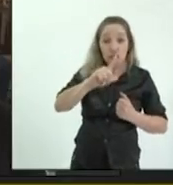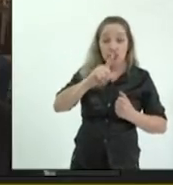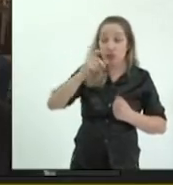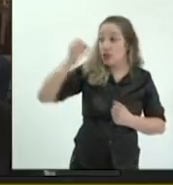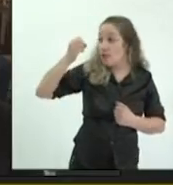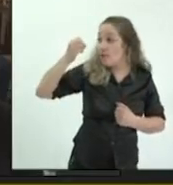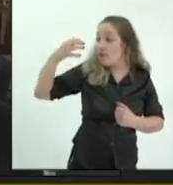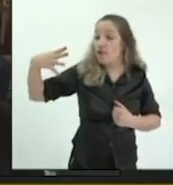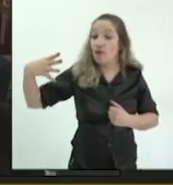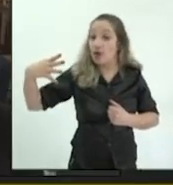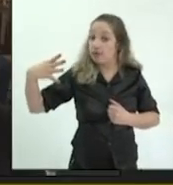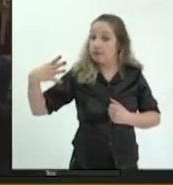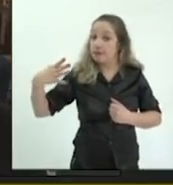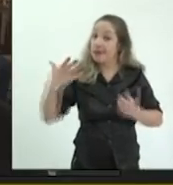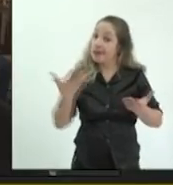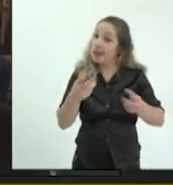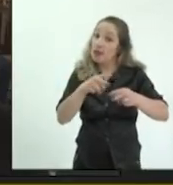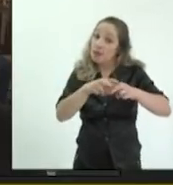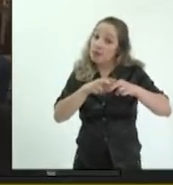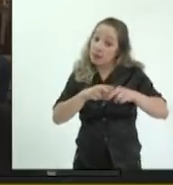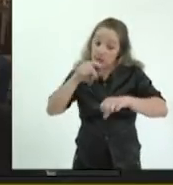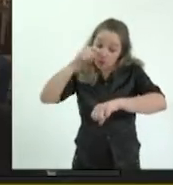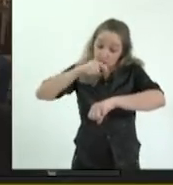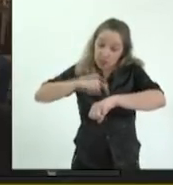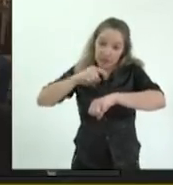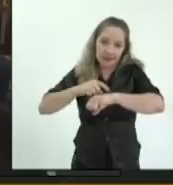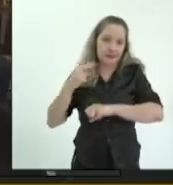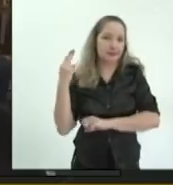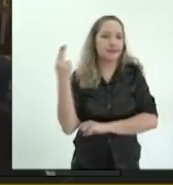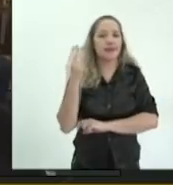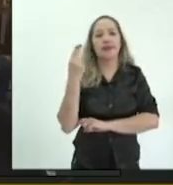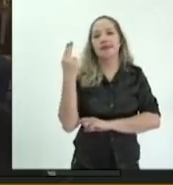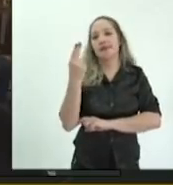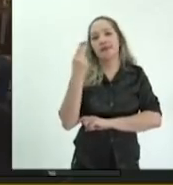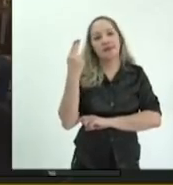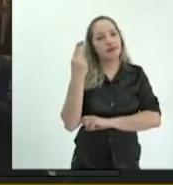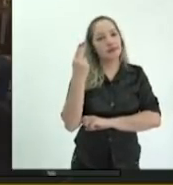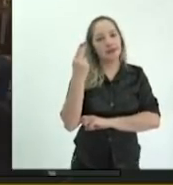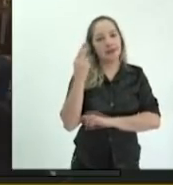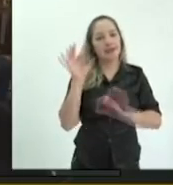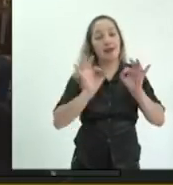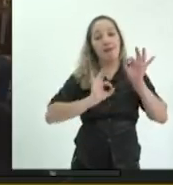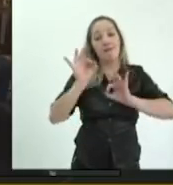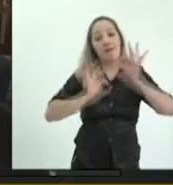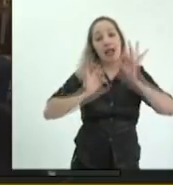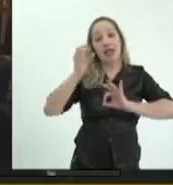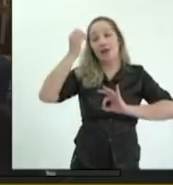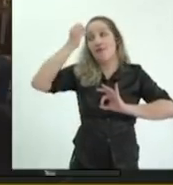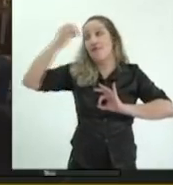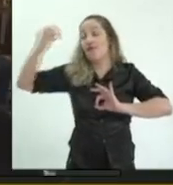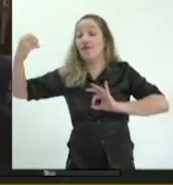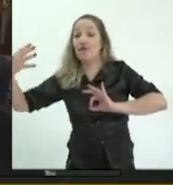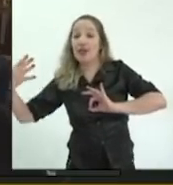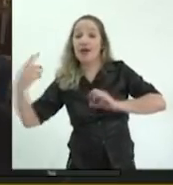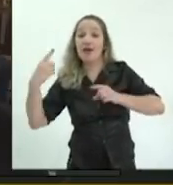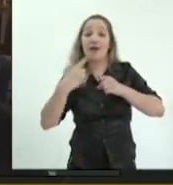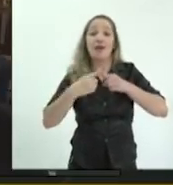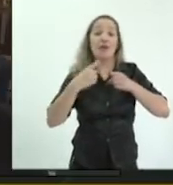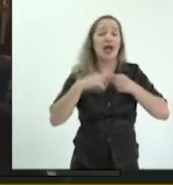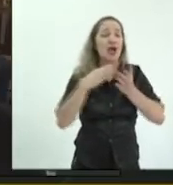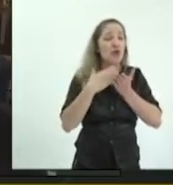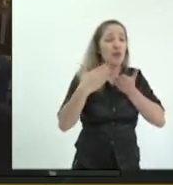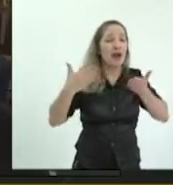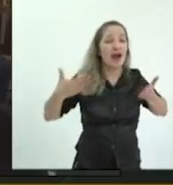assim, que nesse momento não adianta muito a gente planejar a viagem, porque as coisas estão começando a acontecer agora. Mas você já